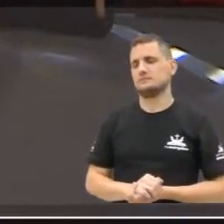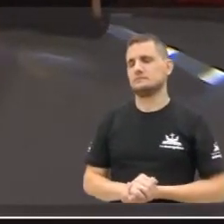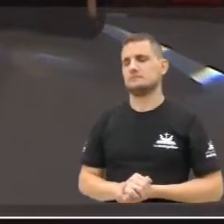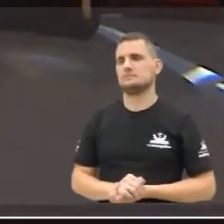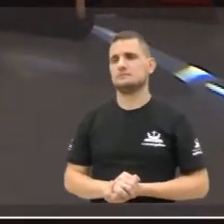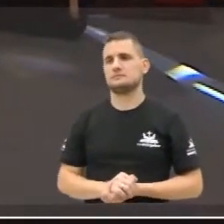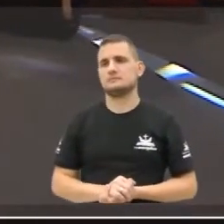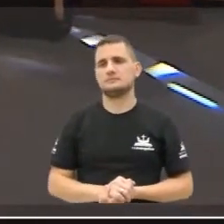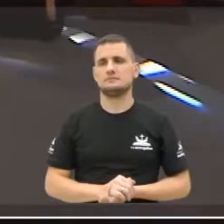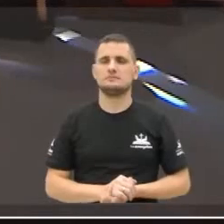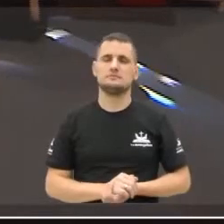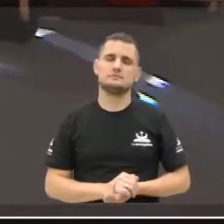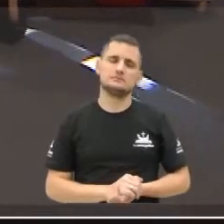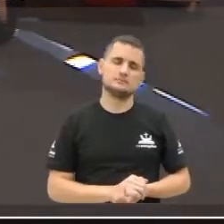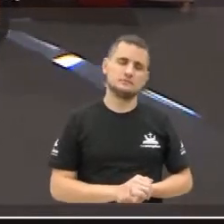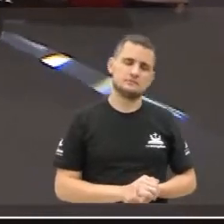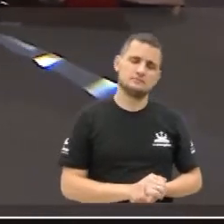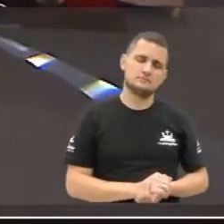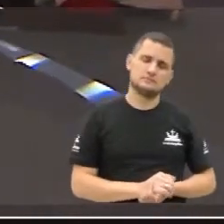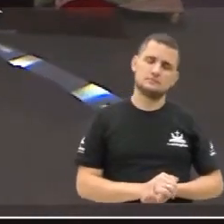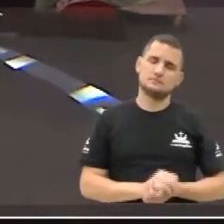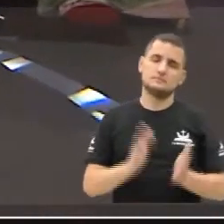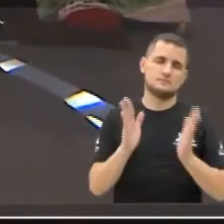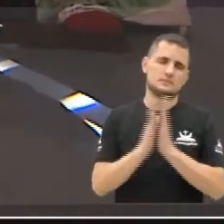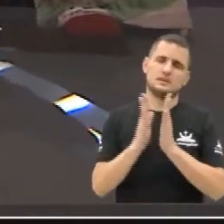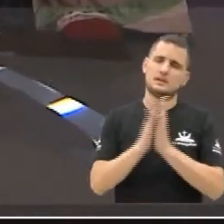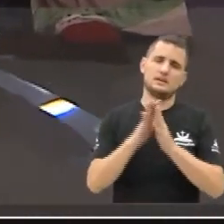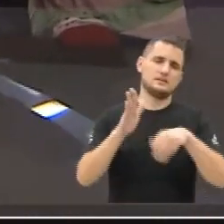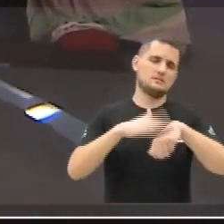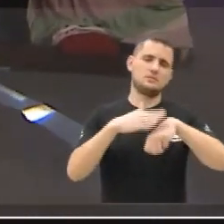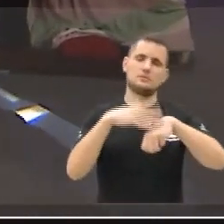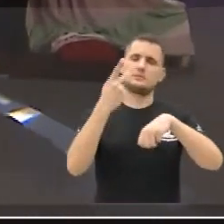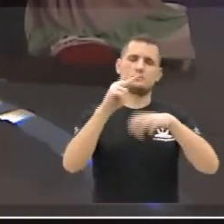Chama ela, vai ela, Maria Andrinha.